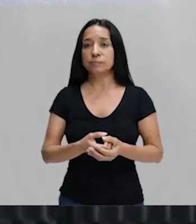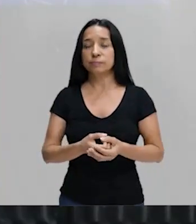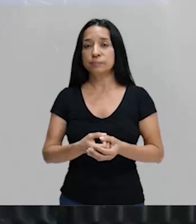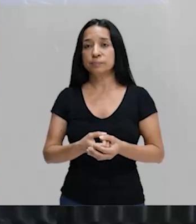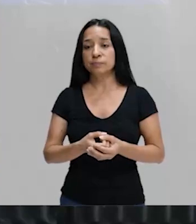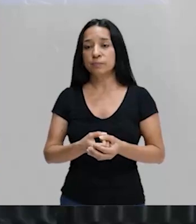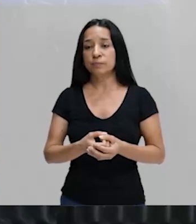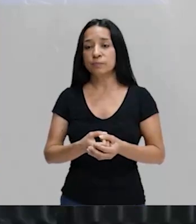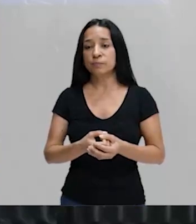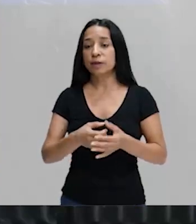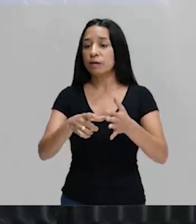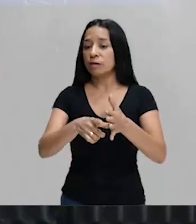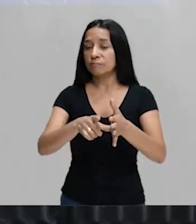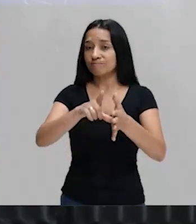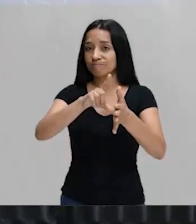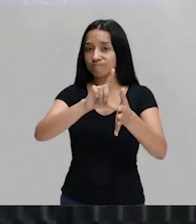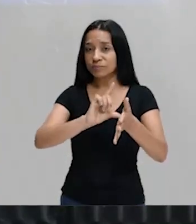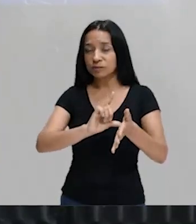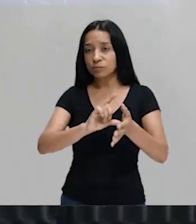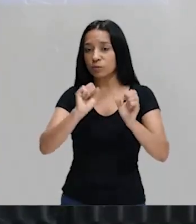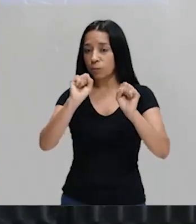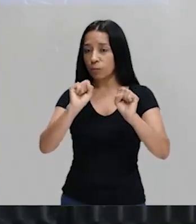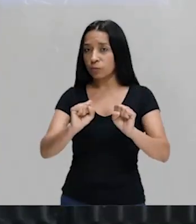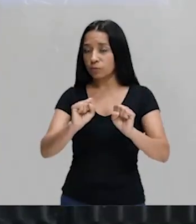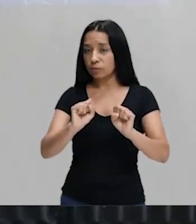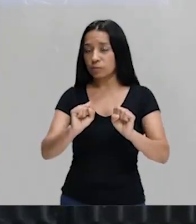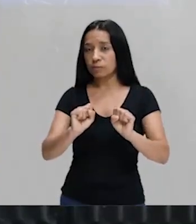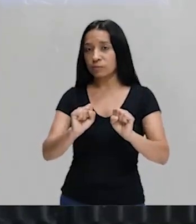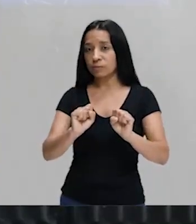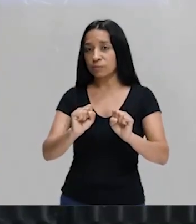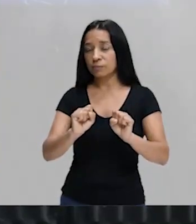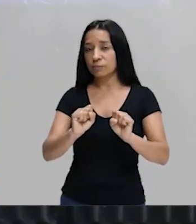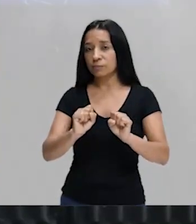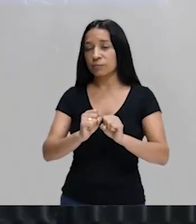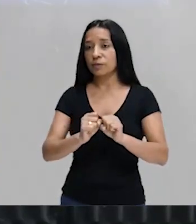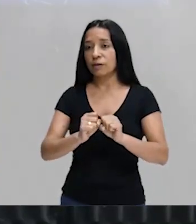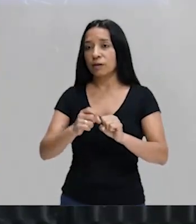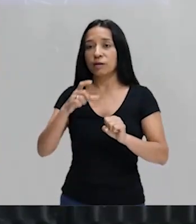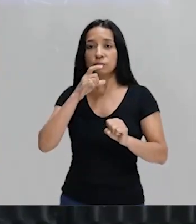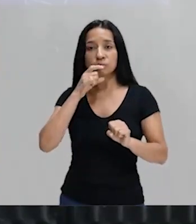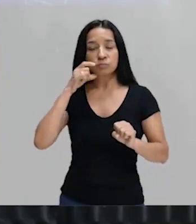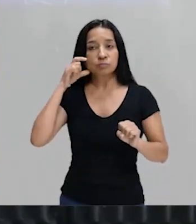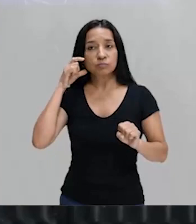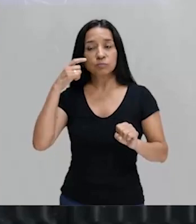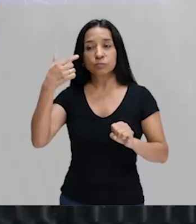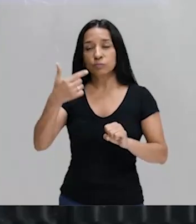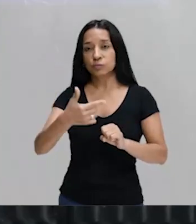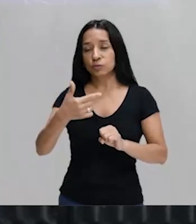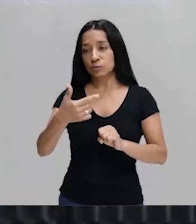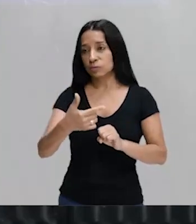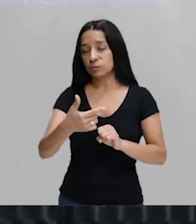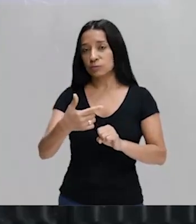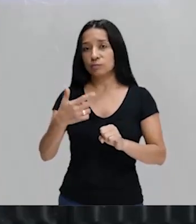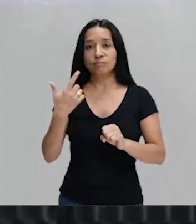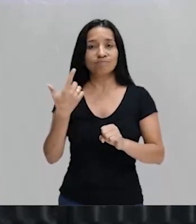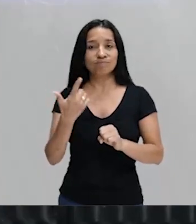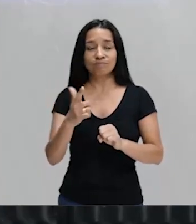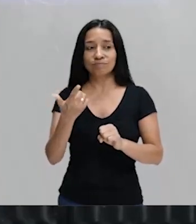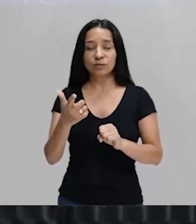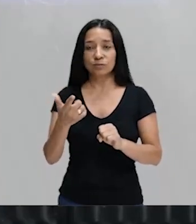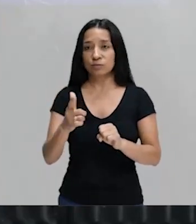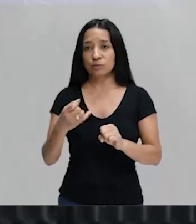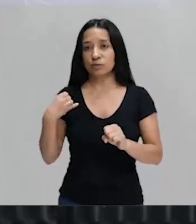certo? Antecipar o poder do imperador, D. Pedro II, tá? Que ele ainda não tinha